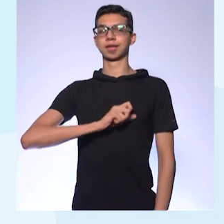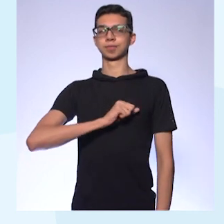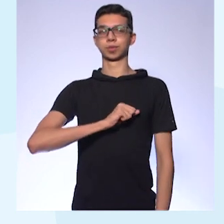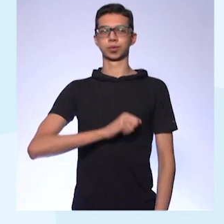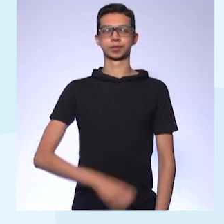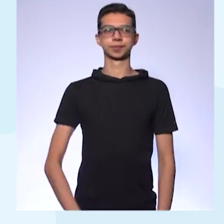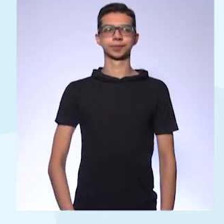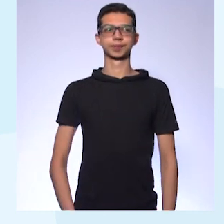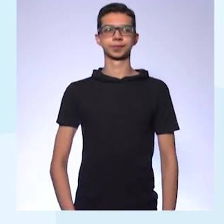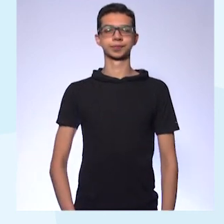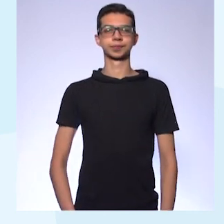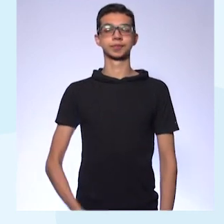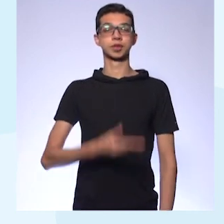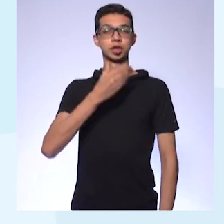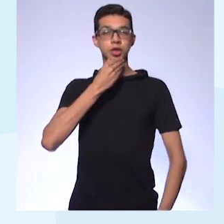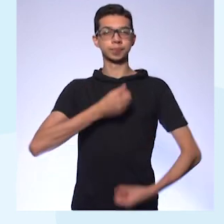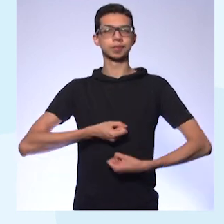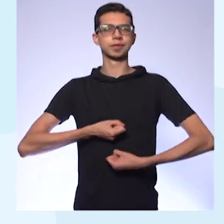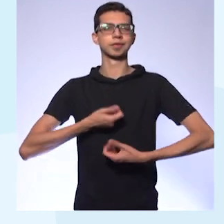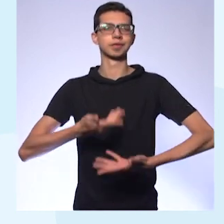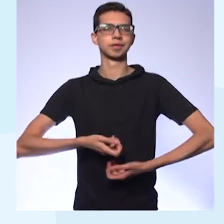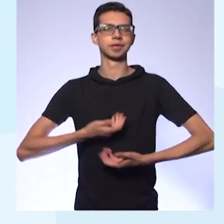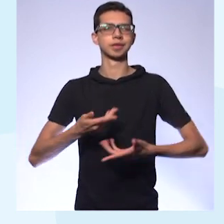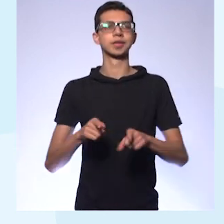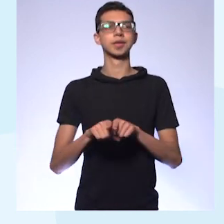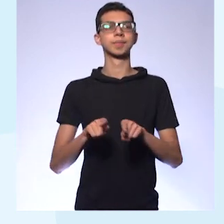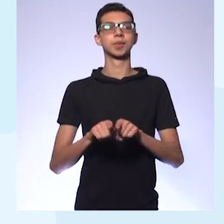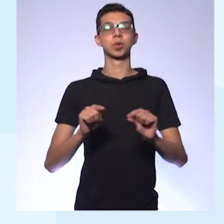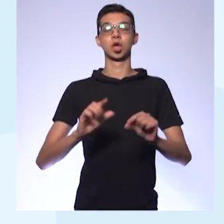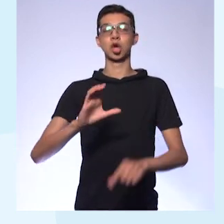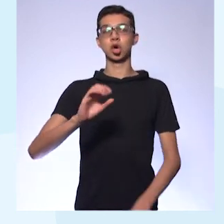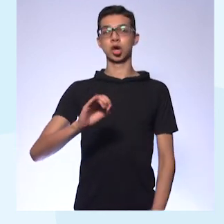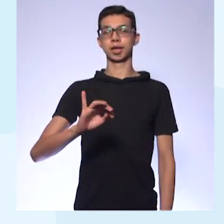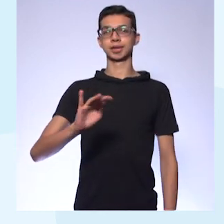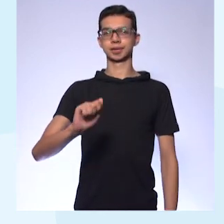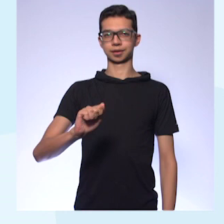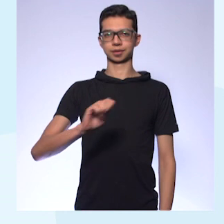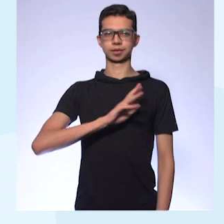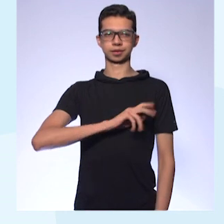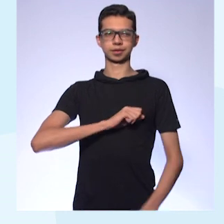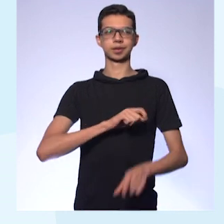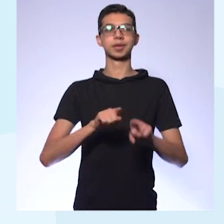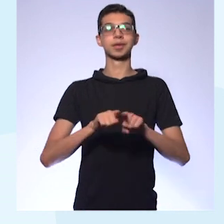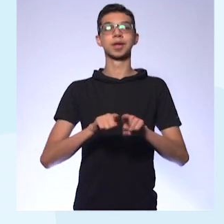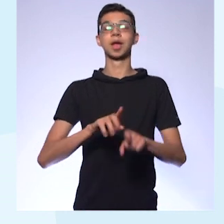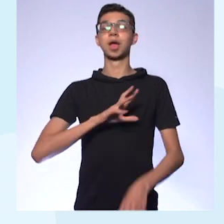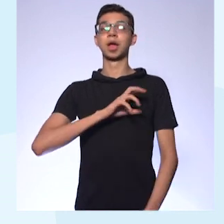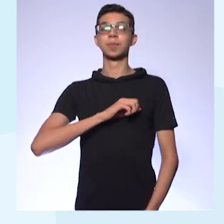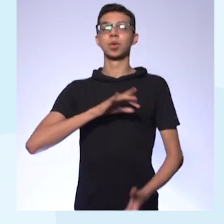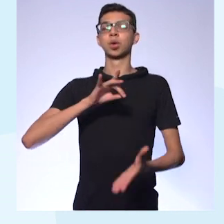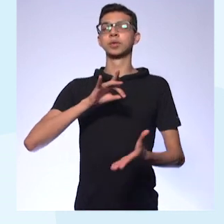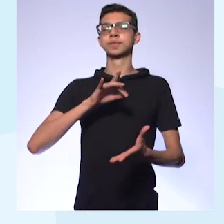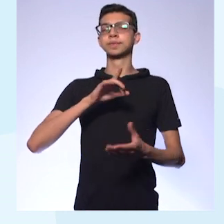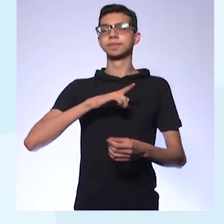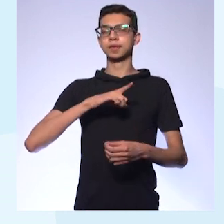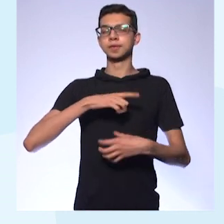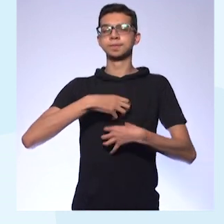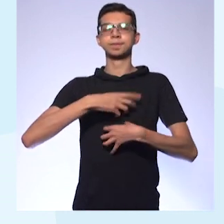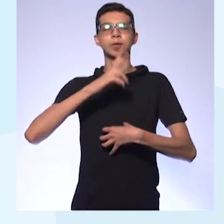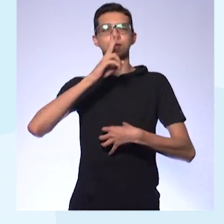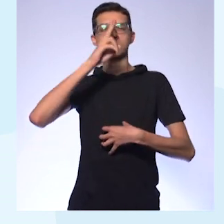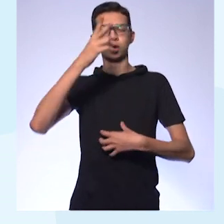lírico masculino, a coita de amor e o amor idealizado. Verdadeiro ou falso? Cantigas de amor tem eu